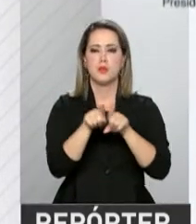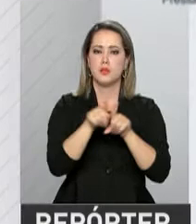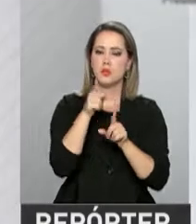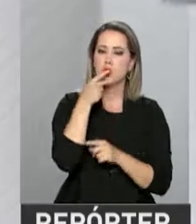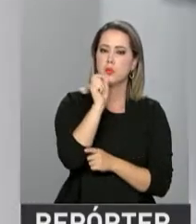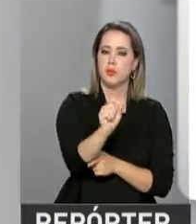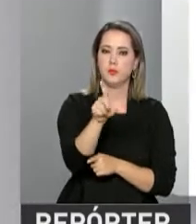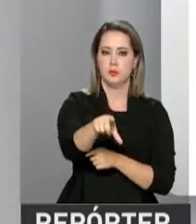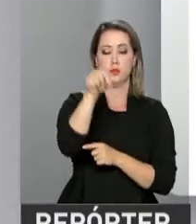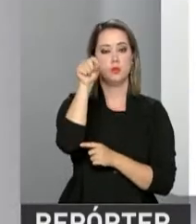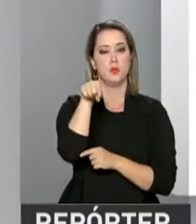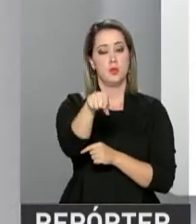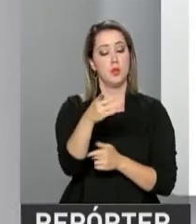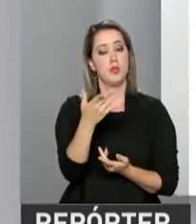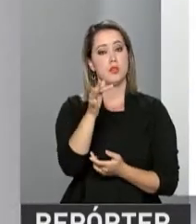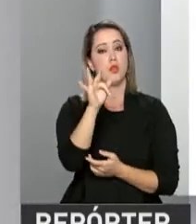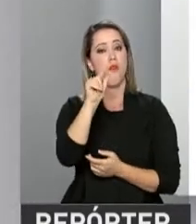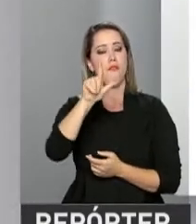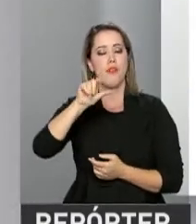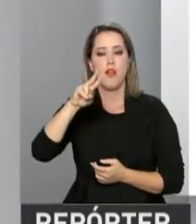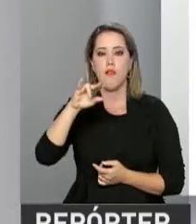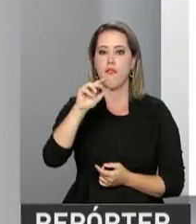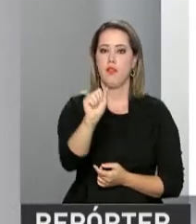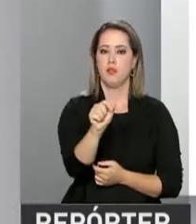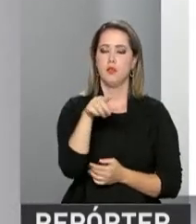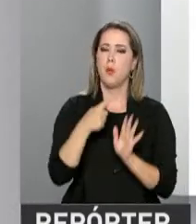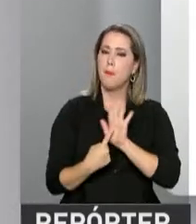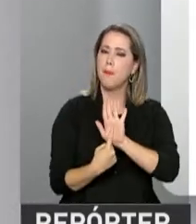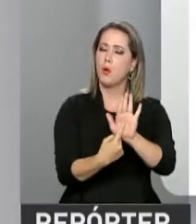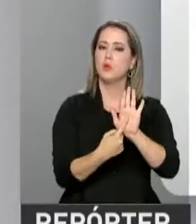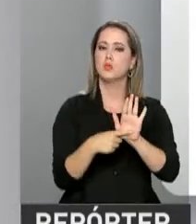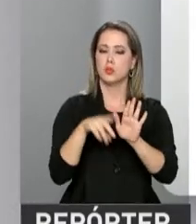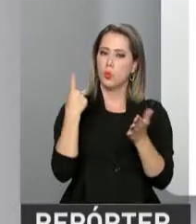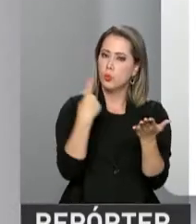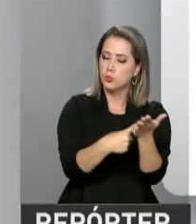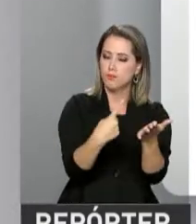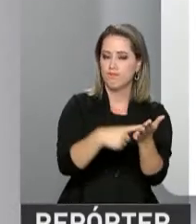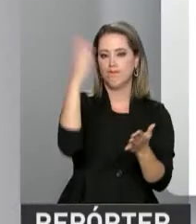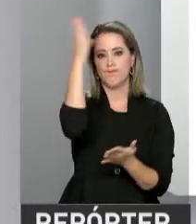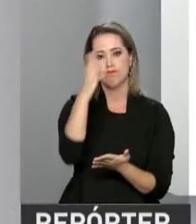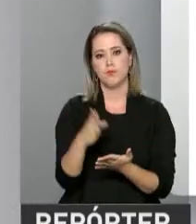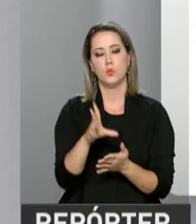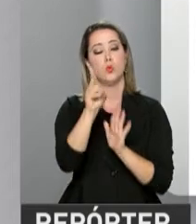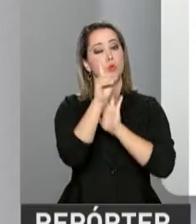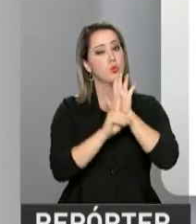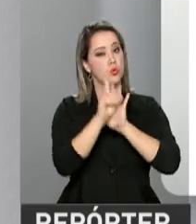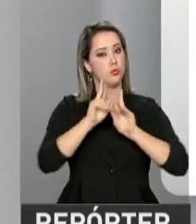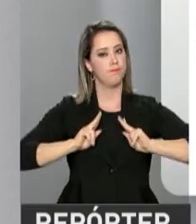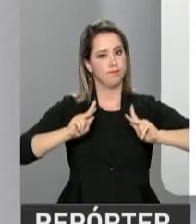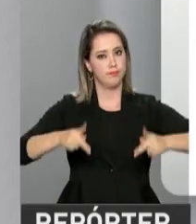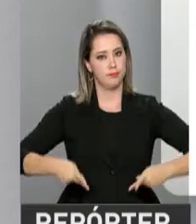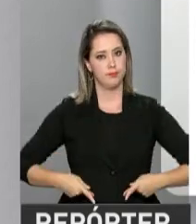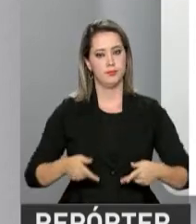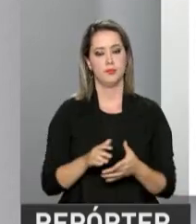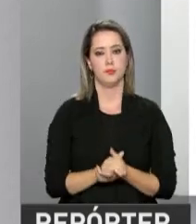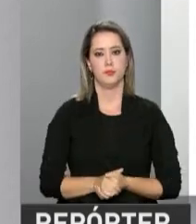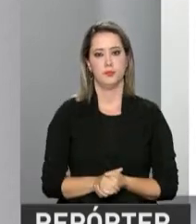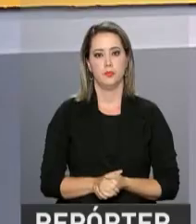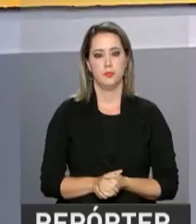que a escolha de flávia piovesan bancos mostra o compromisso do brasil com os direitos humanos